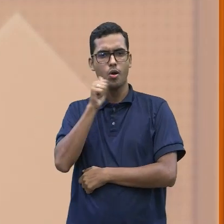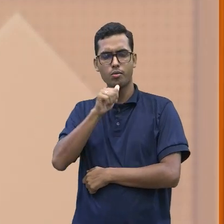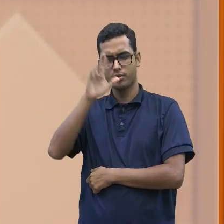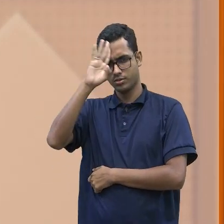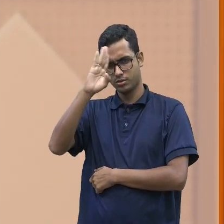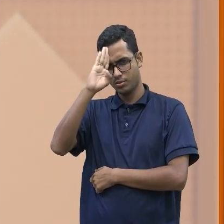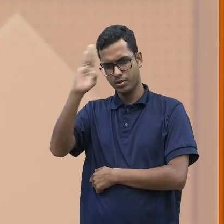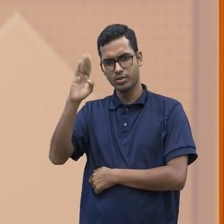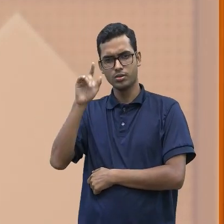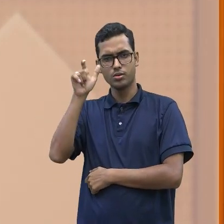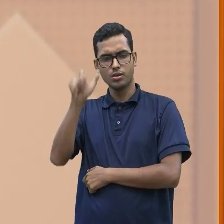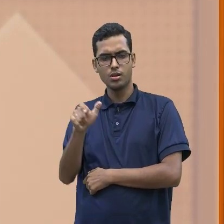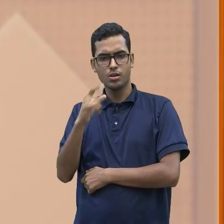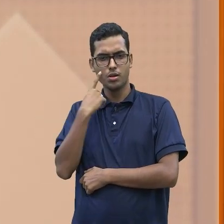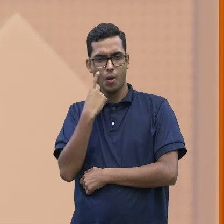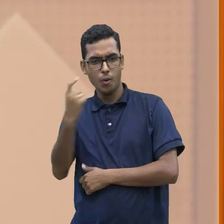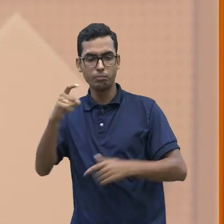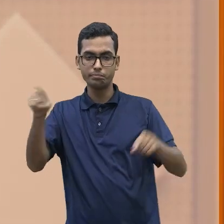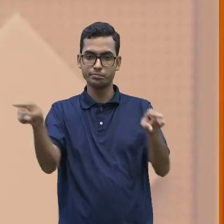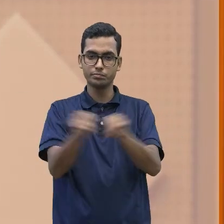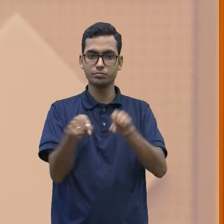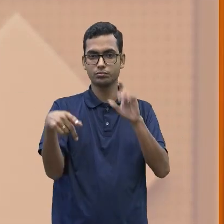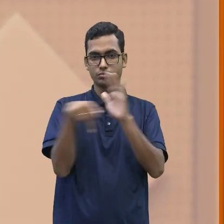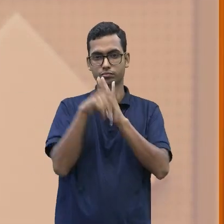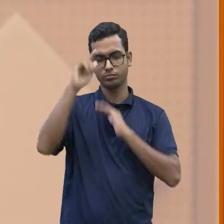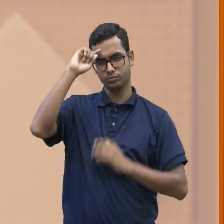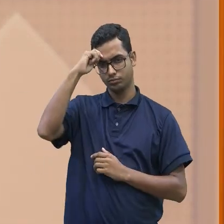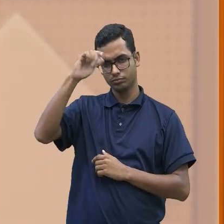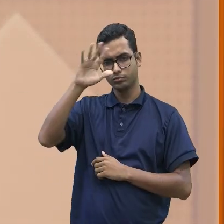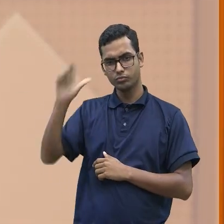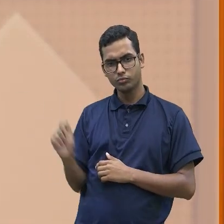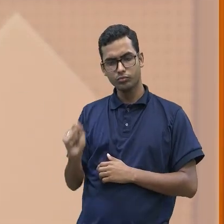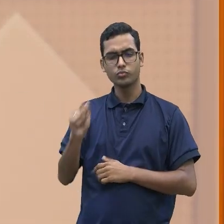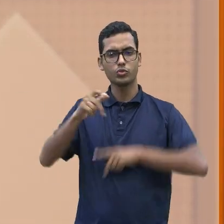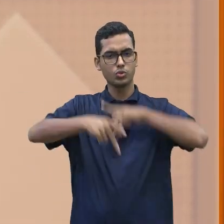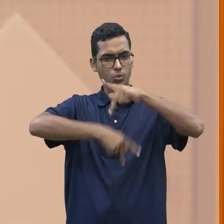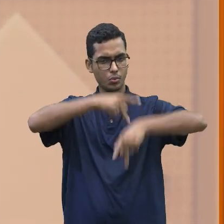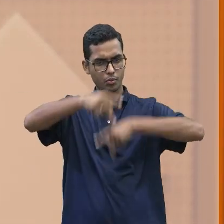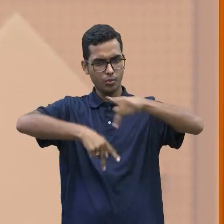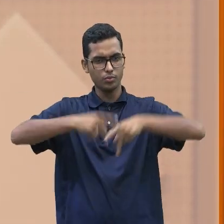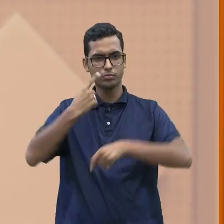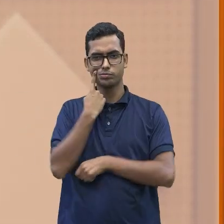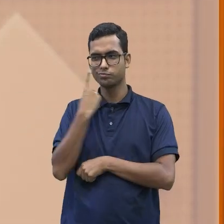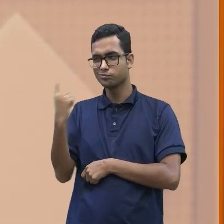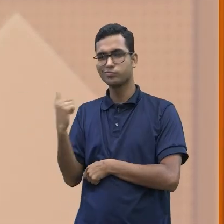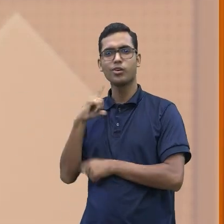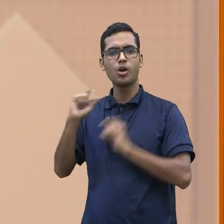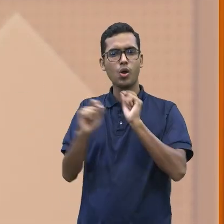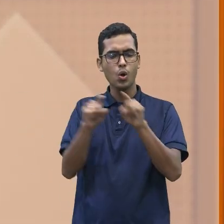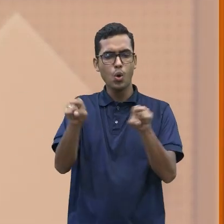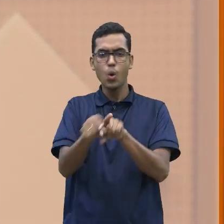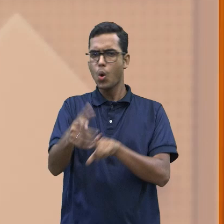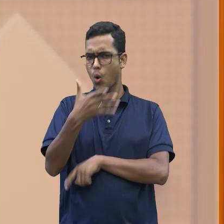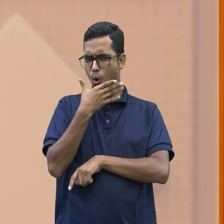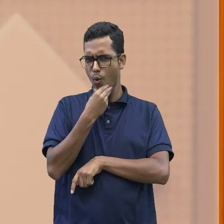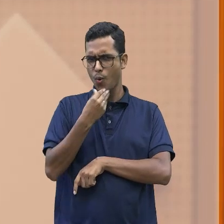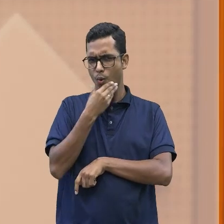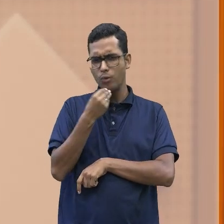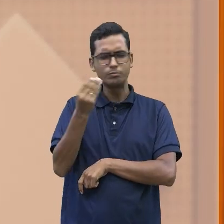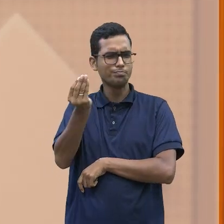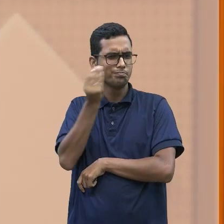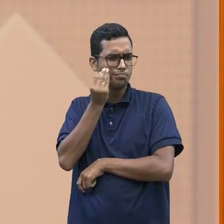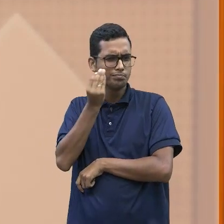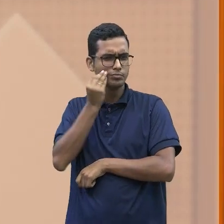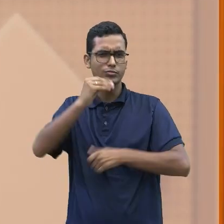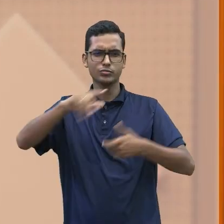das atenções. Mas esse ritual africano do povo Uoldab é o contrário, mostra os homens, né, fazendo